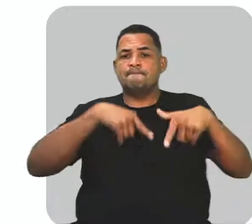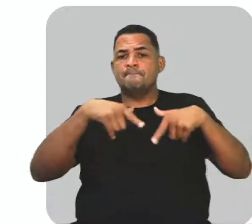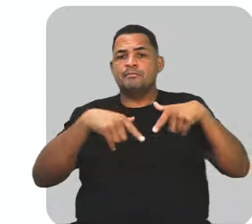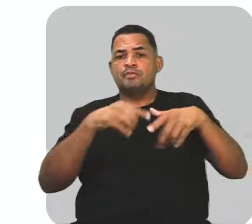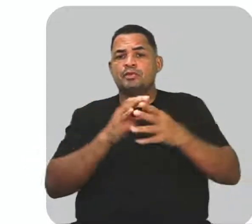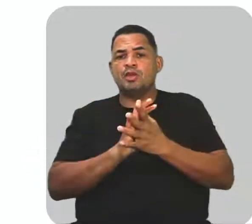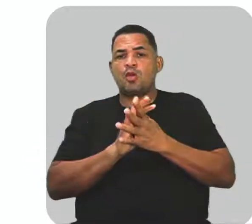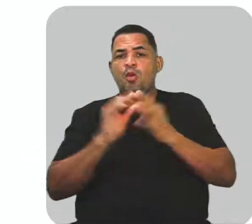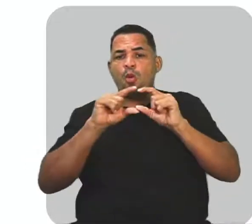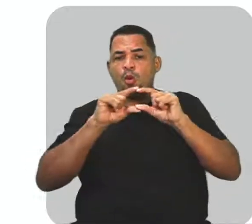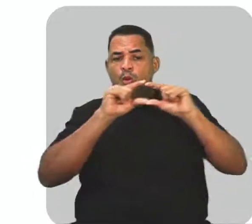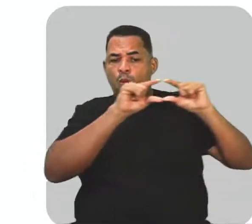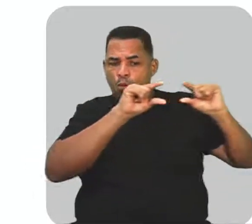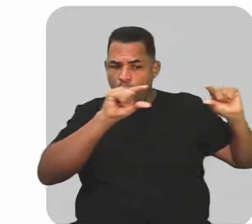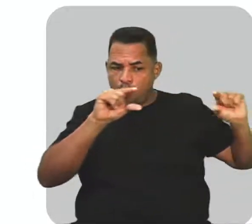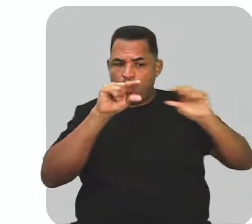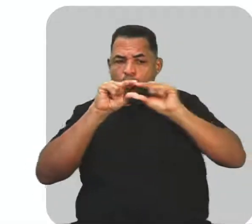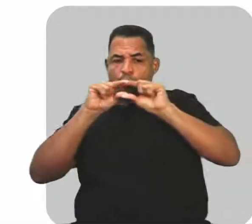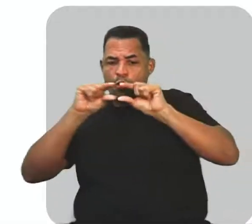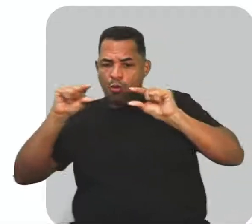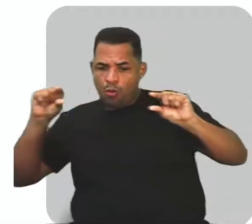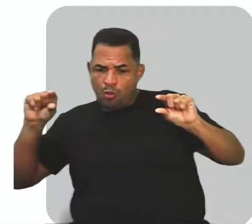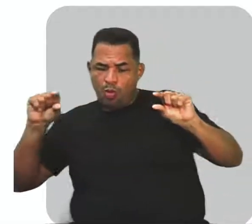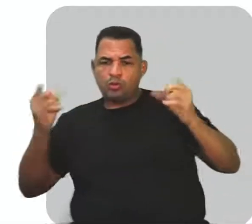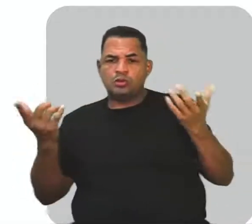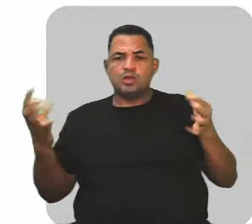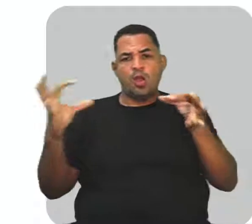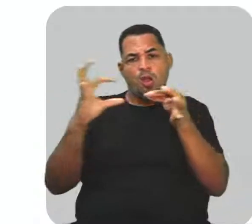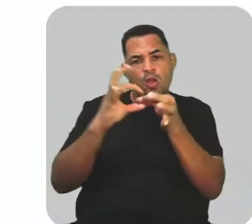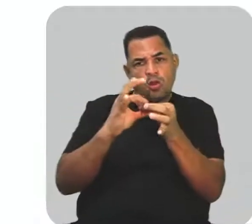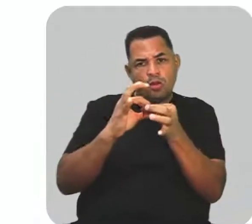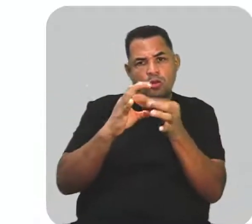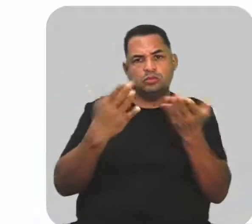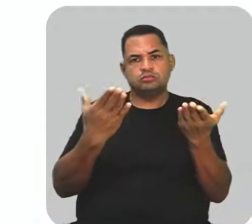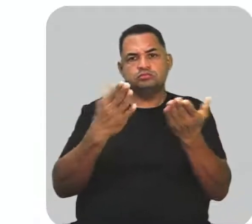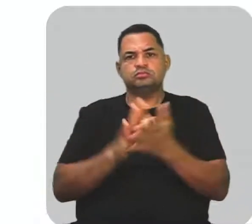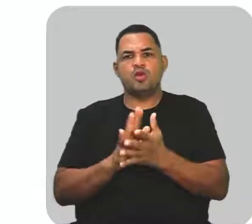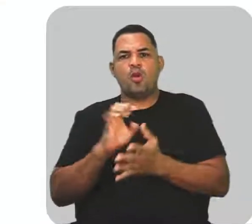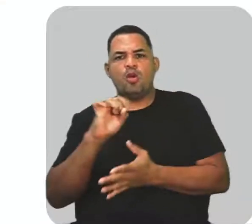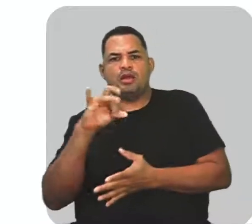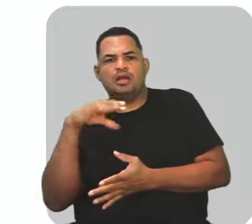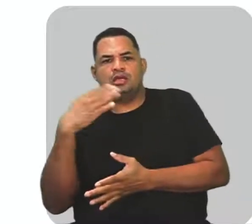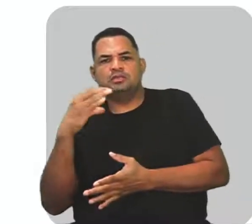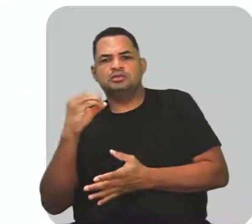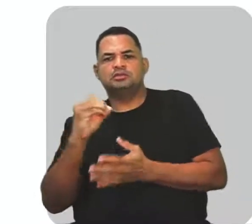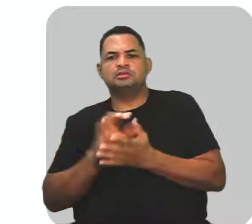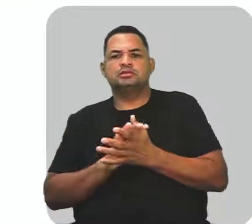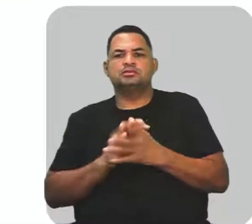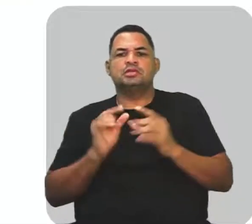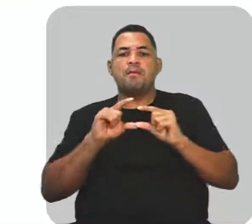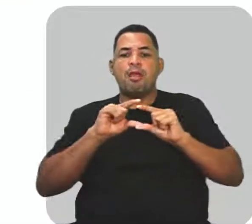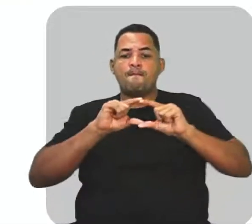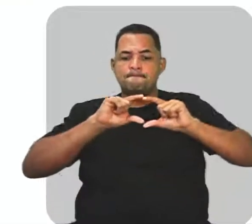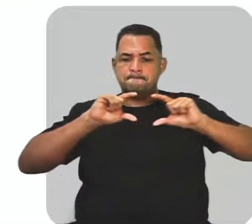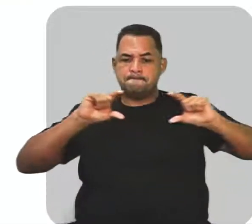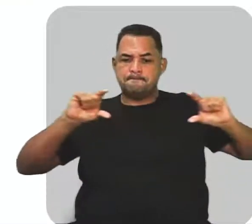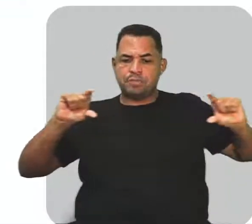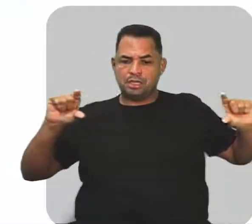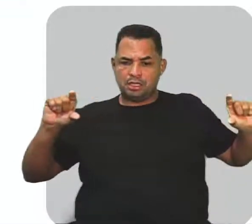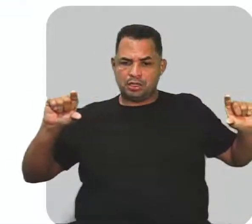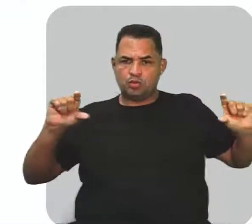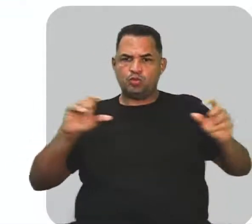das orações. E também dentro dessa mesma linha, nós vamos também